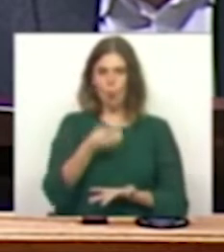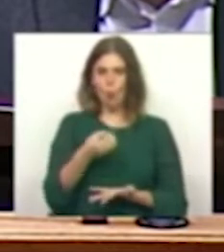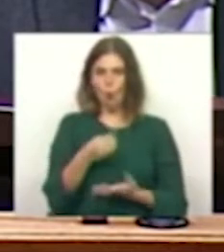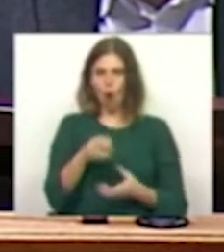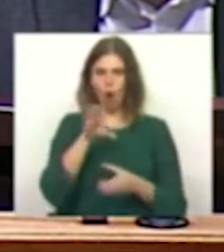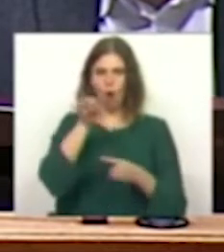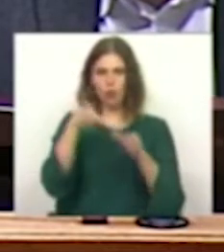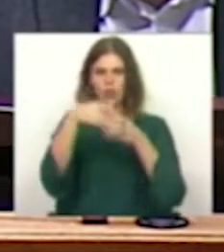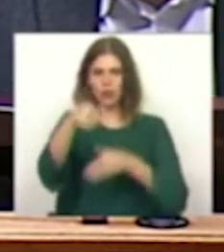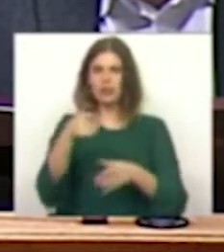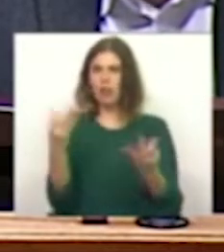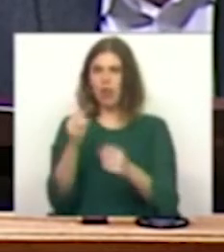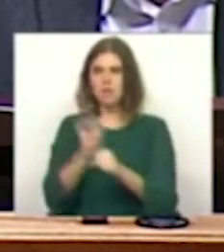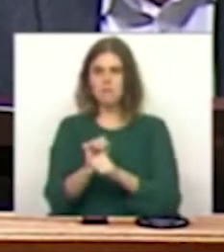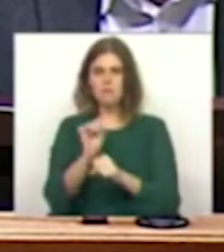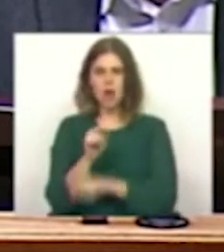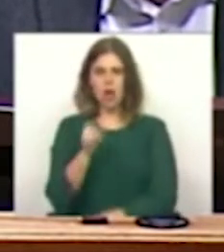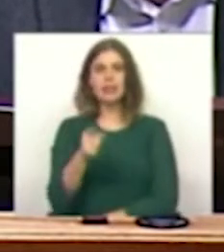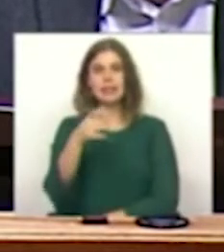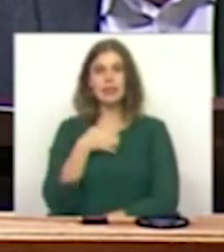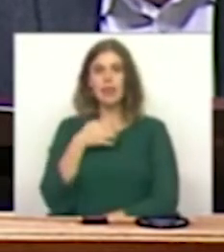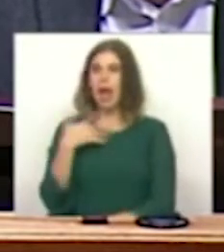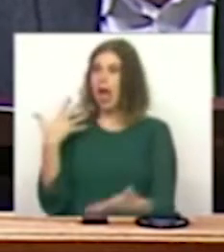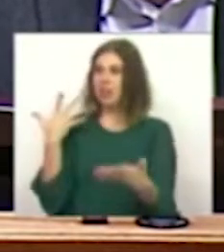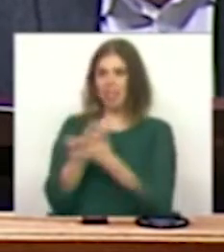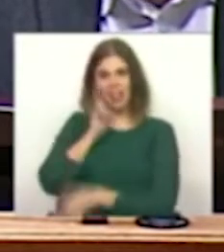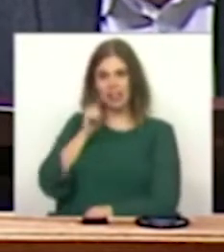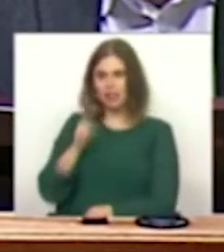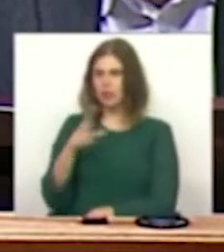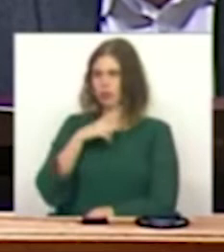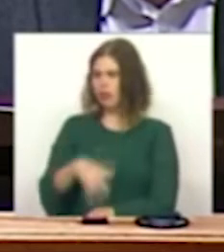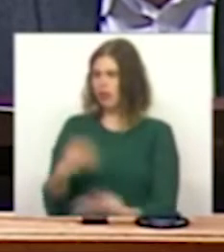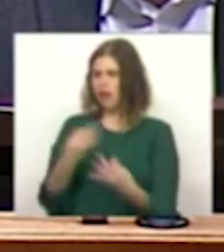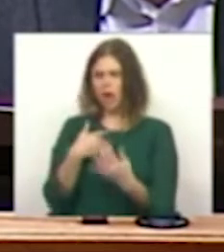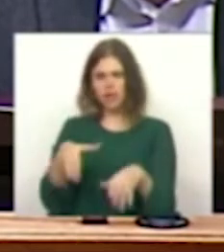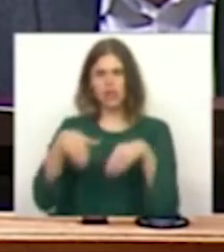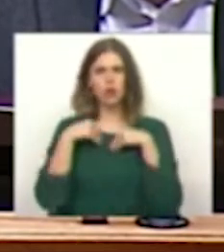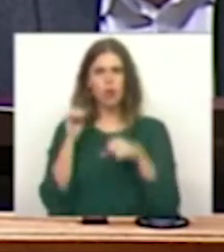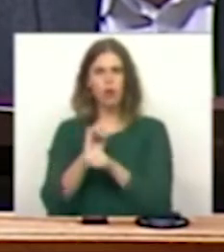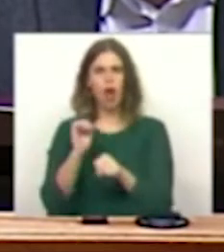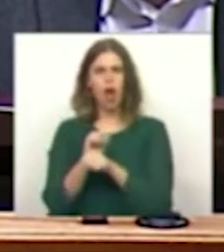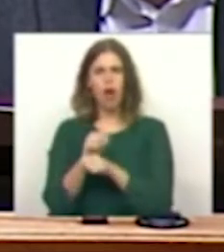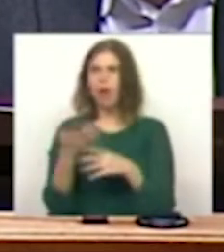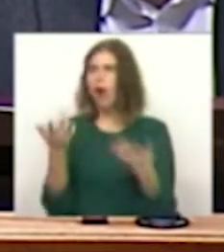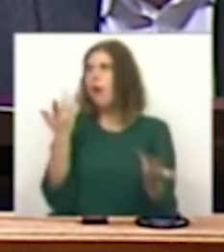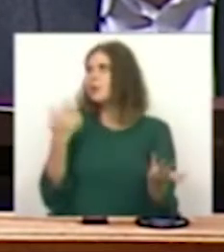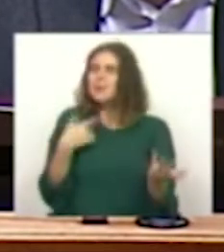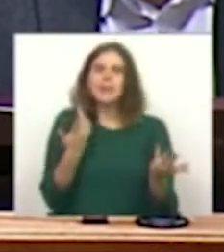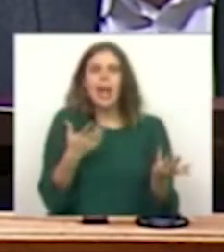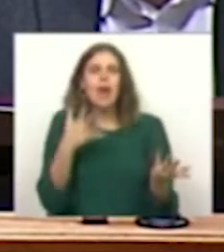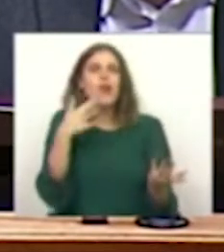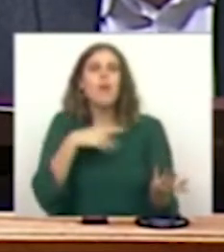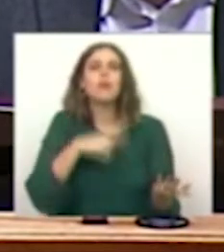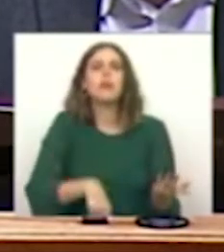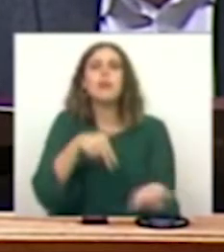esta diretiva está a ser bloqueada. Isso significa que até essa data Portugal estava a pactuar com esse bloqueio. Ora, não é tradição de